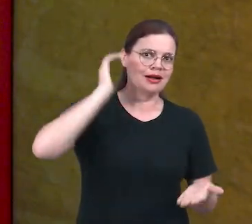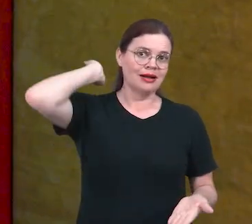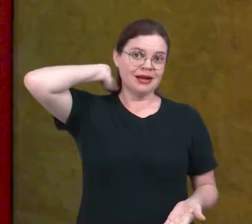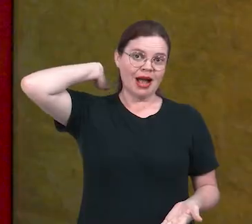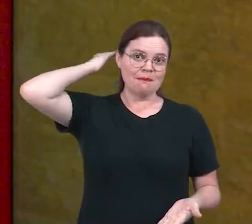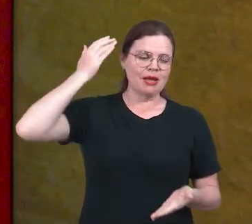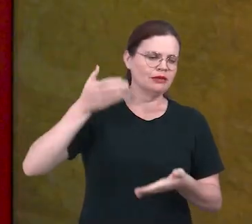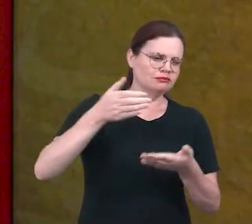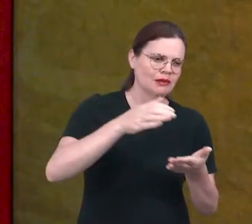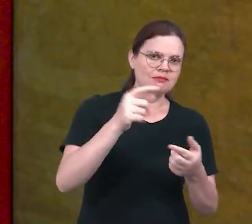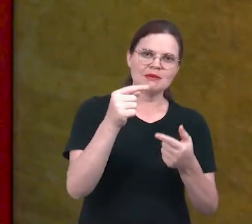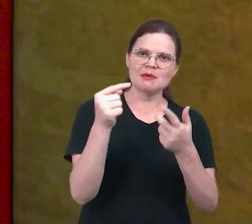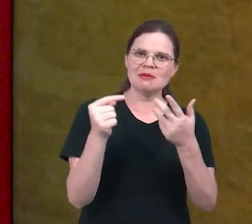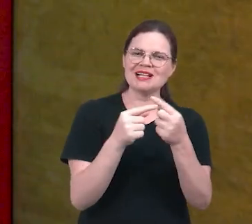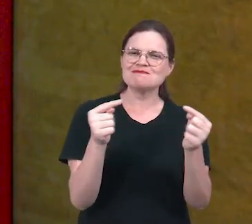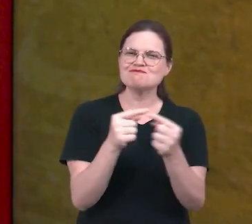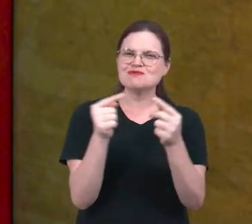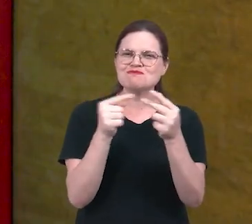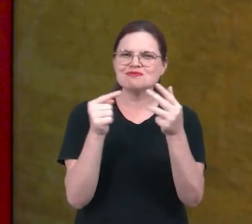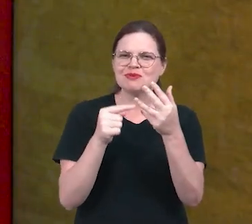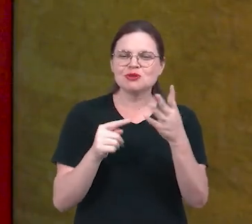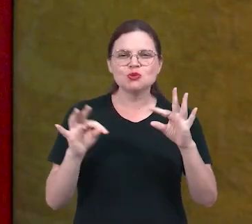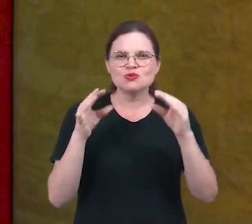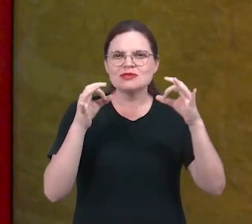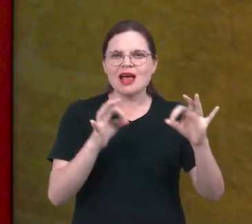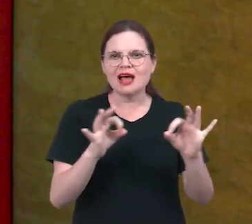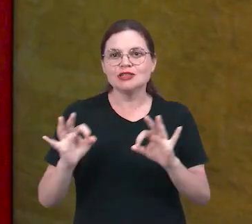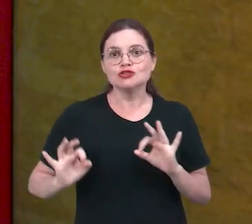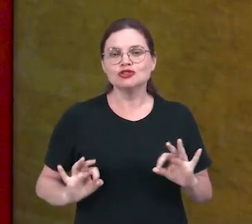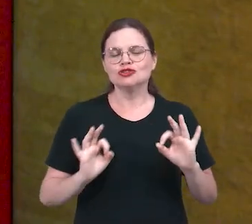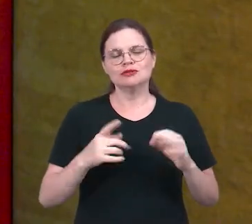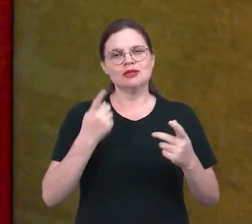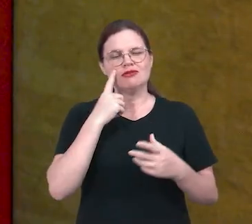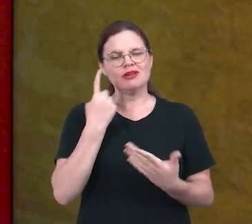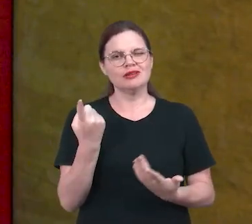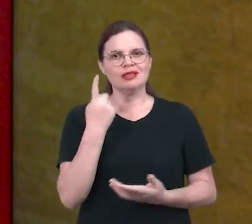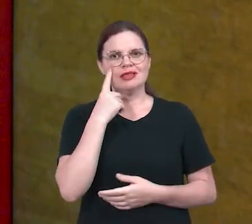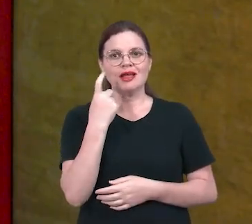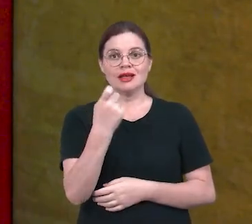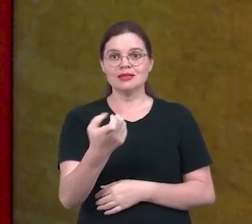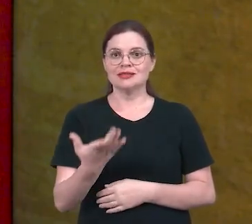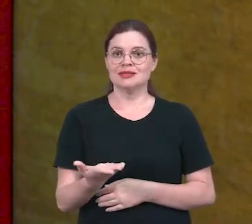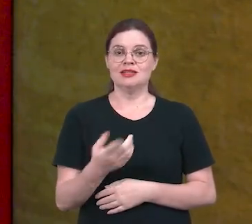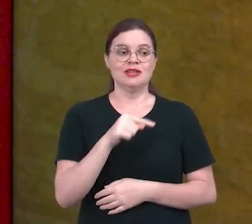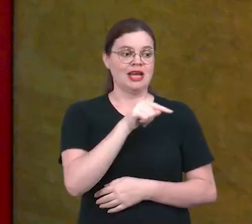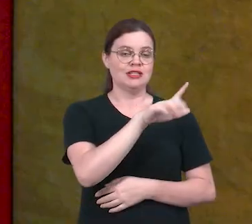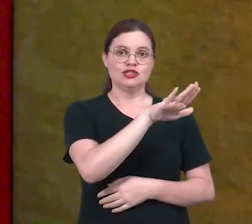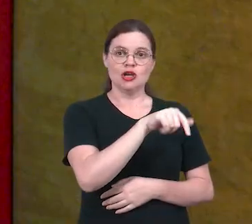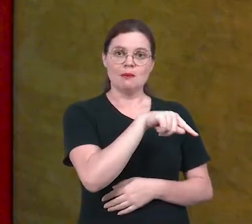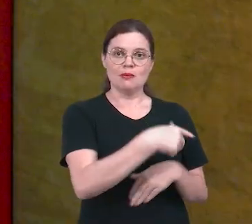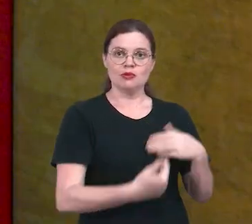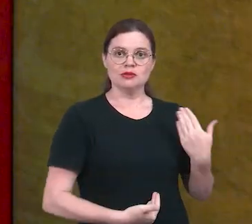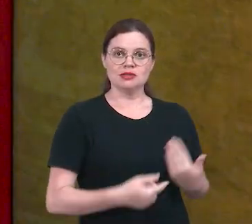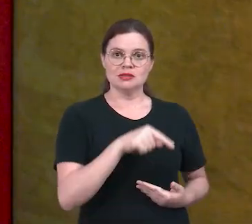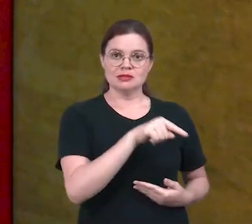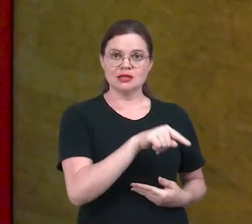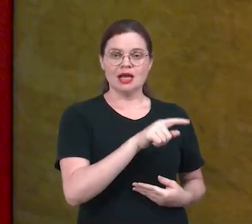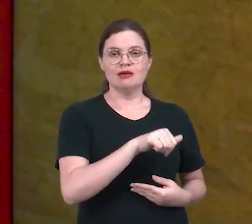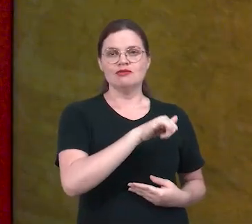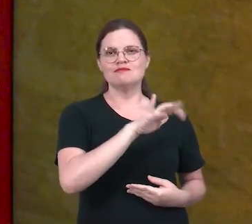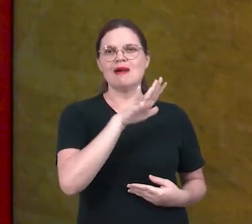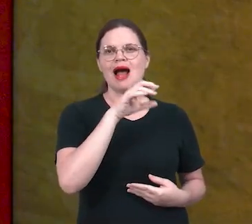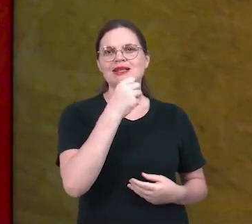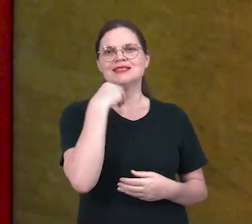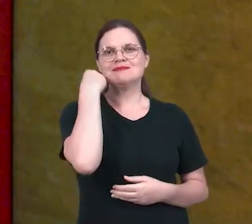é muito importante. Olha que coisa interessante, né? Abraão pediu que o mais velho da sua casa fizesse isso, o governo, como